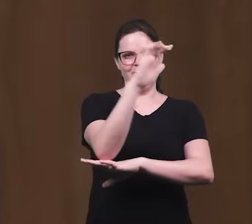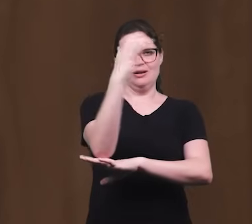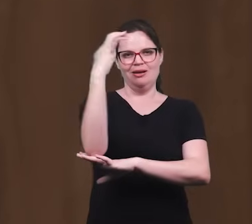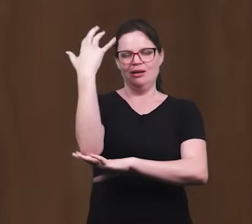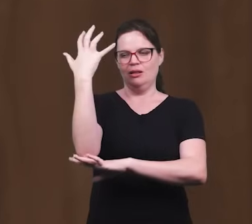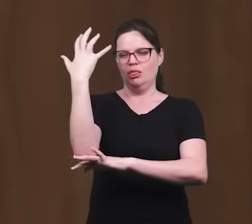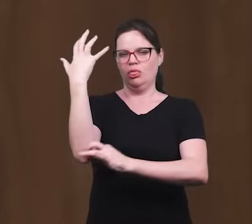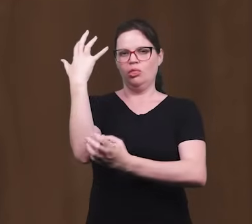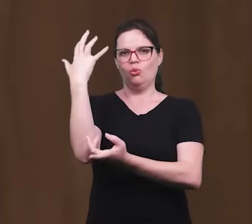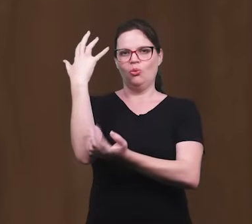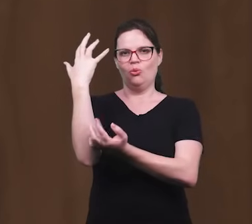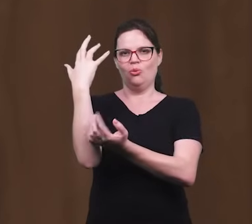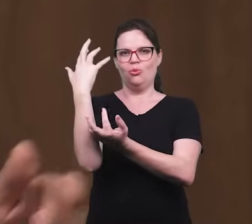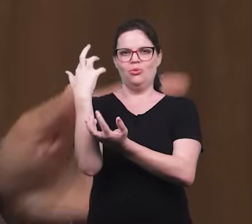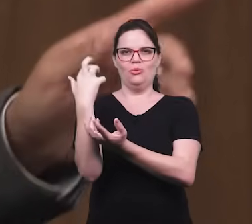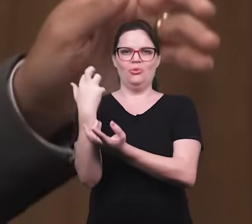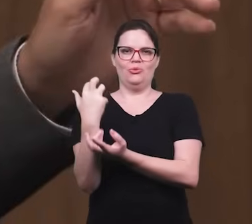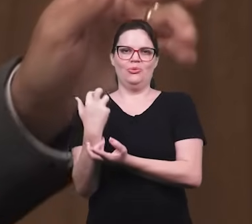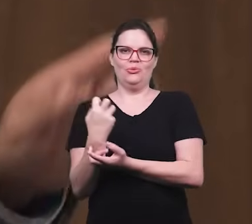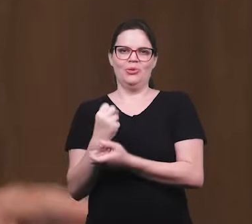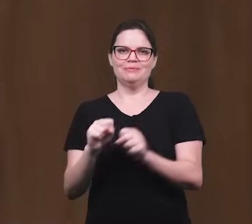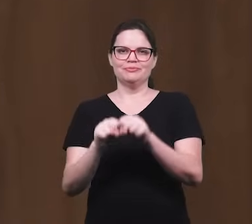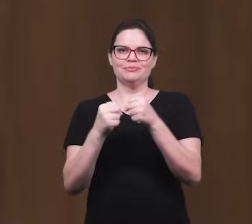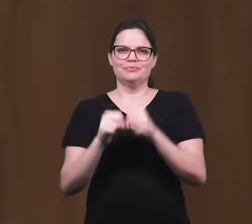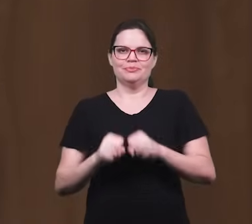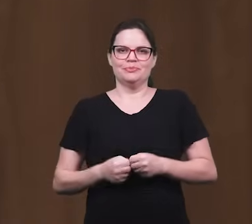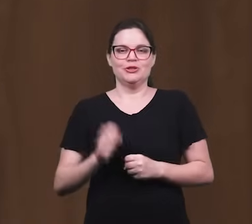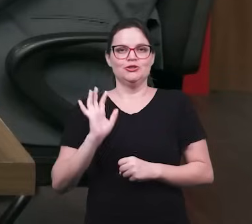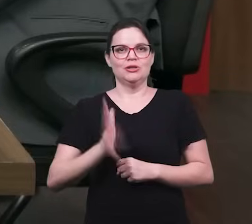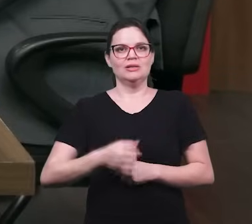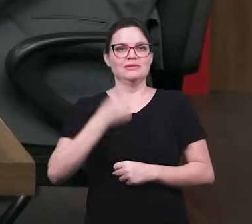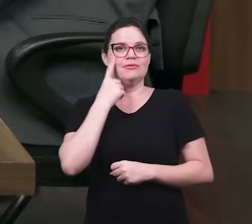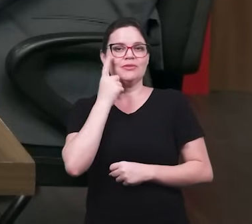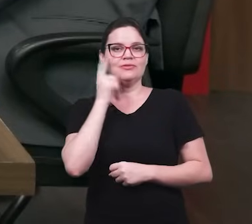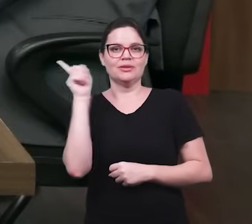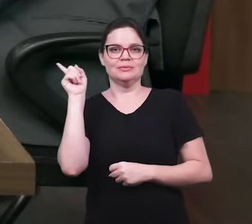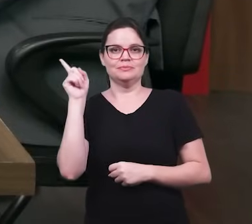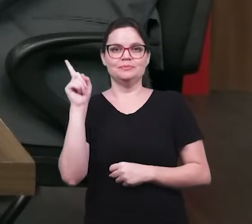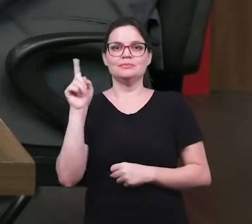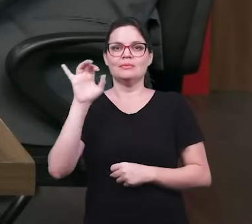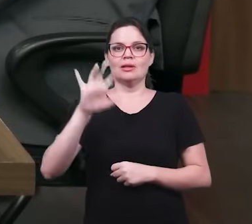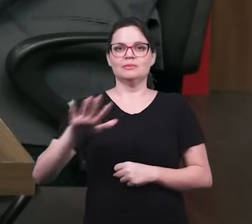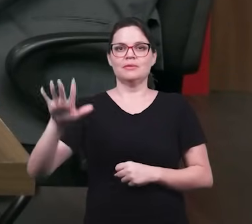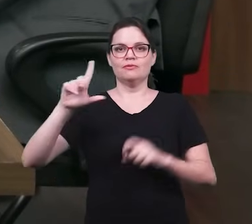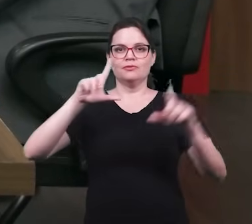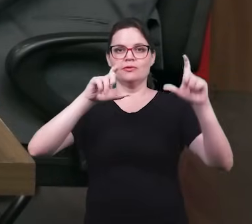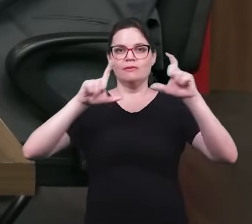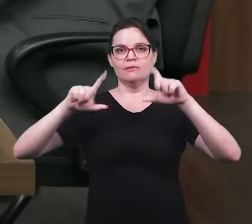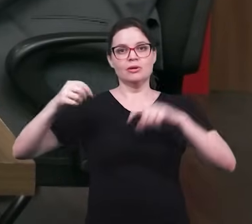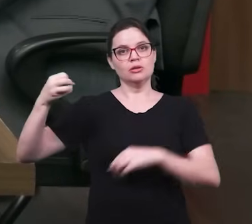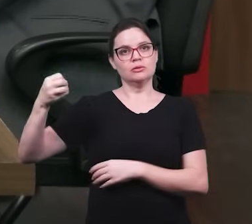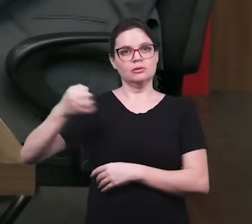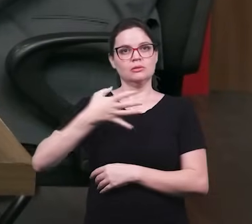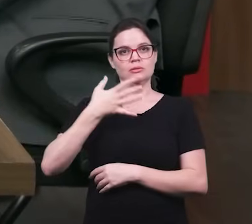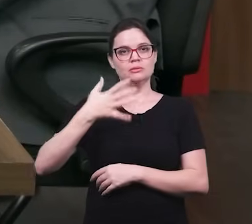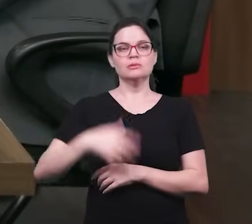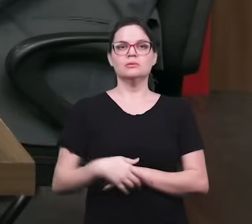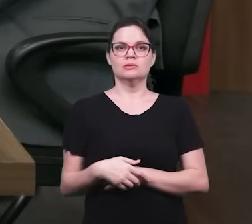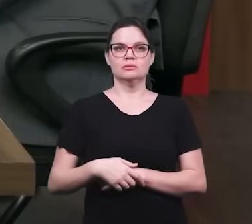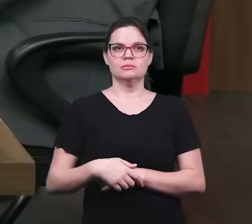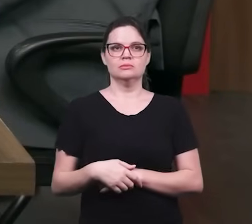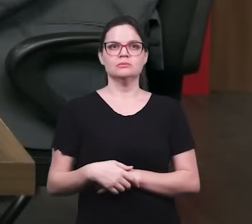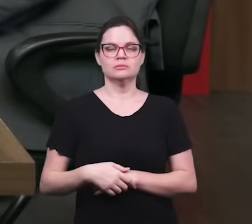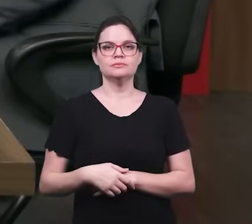foi destruído. E essas imagens que nós estamos vendo aqui são imagens recentes do Reportagens bem atuais.